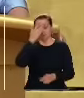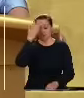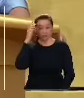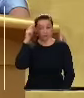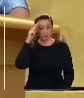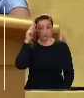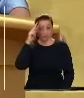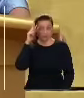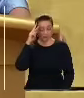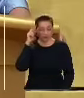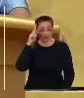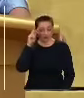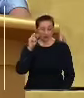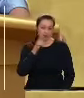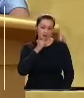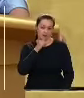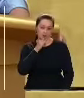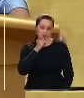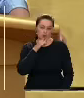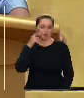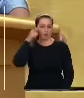Bispo Macedo pregou ontem.